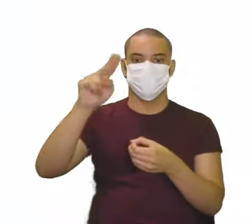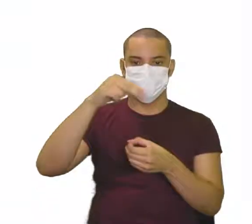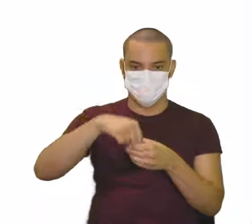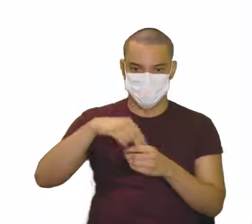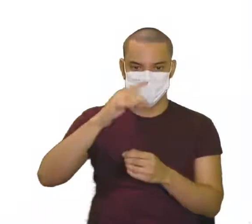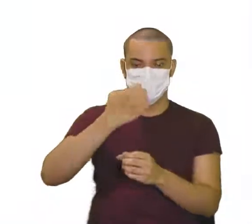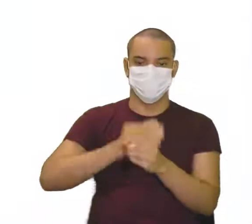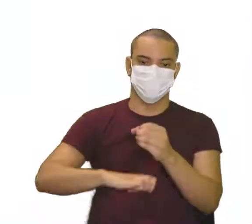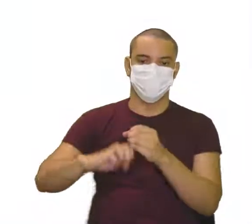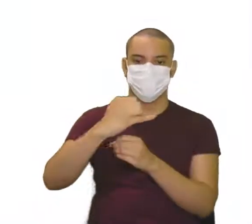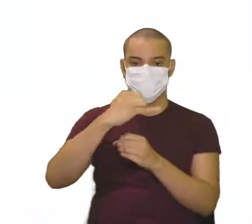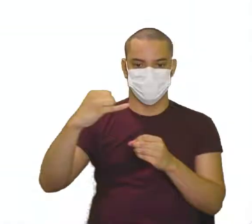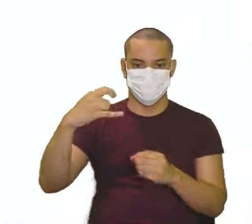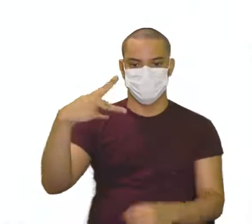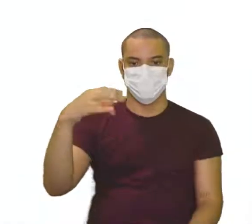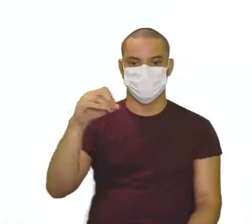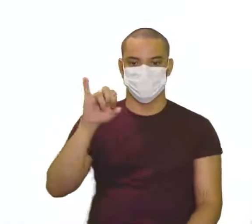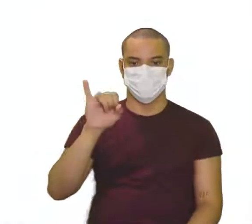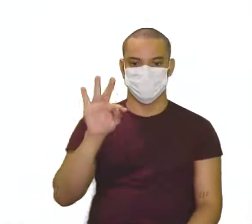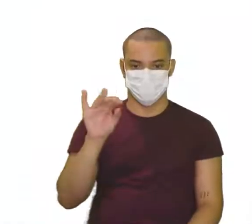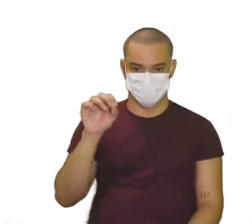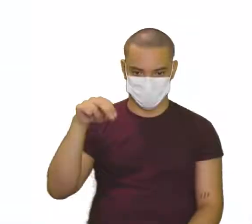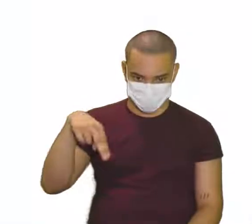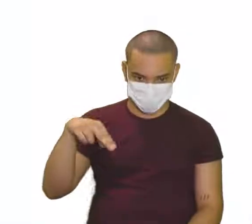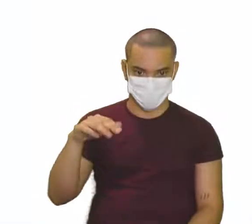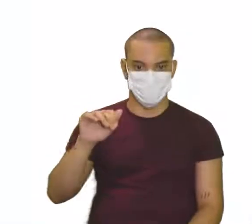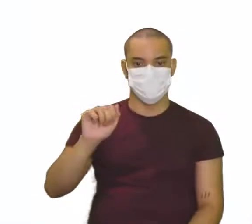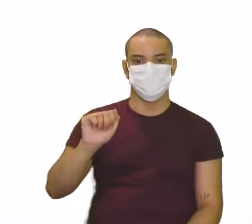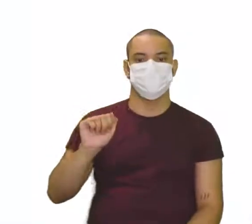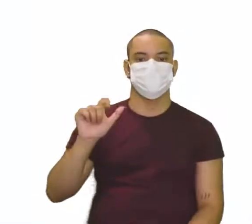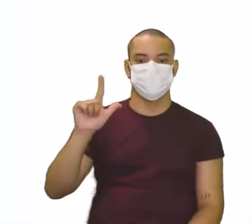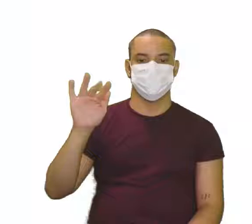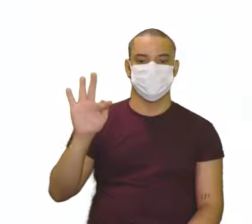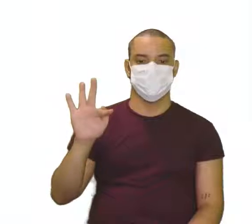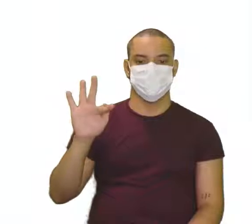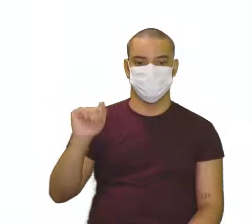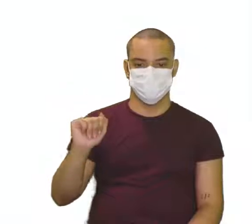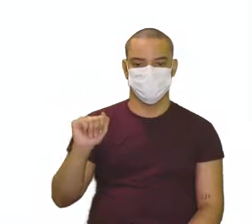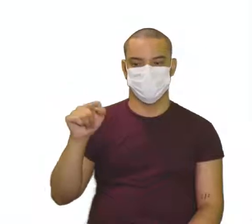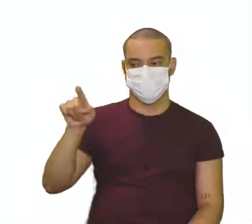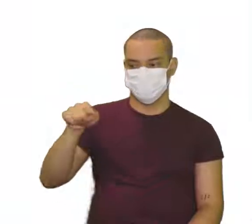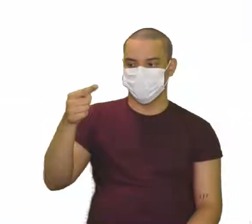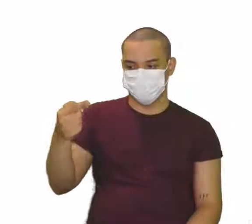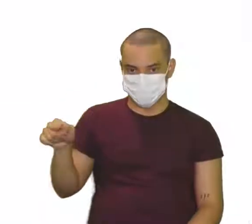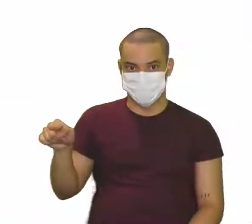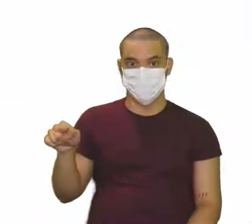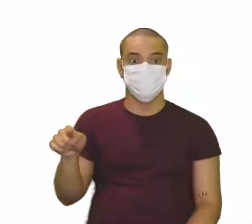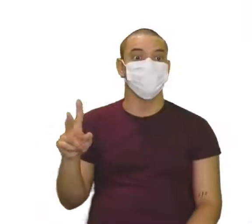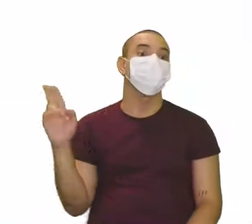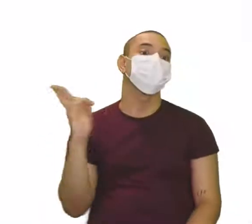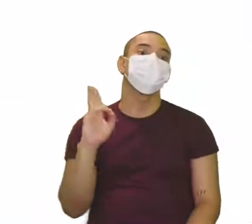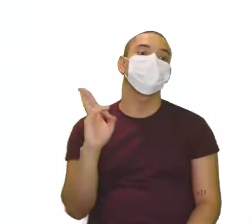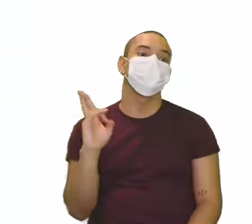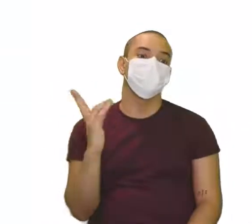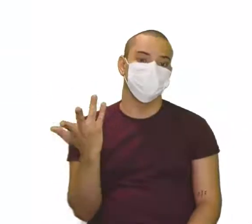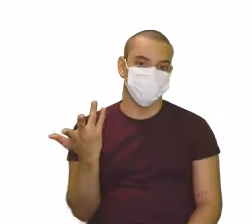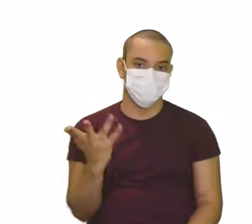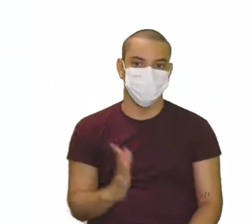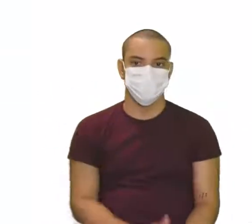elétron, pósitron e alfa. Então, vamos identificar de quem são essas trajetórias. Pessoal, o